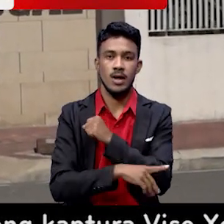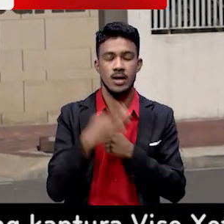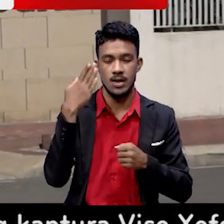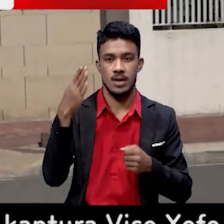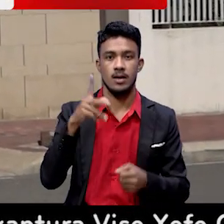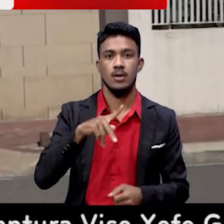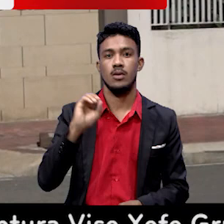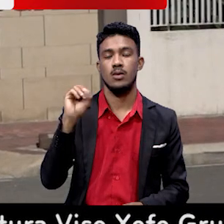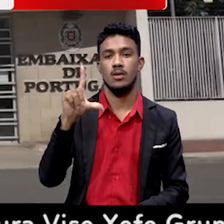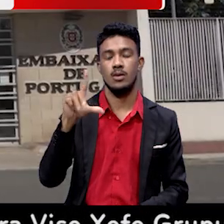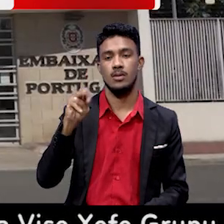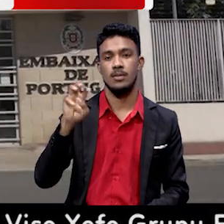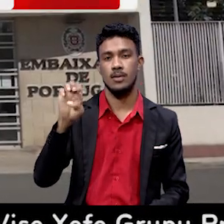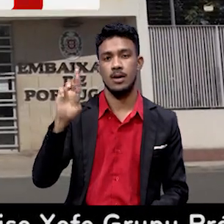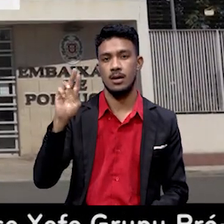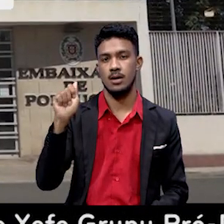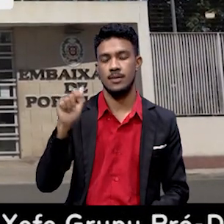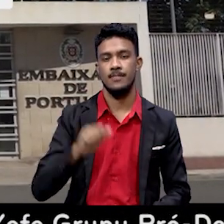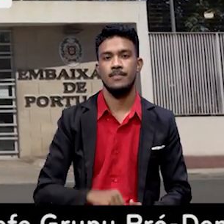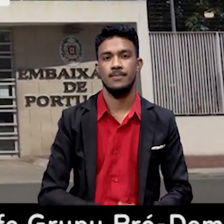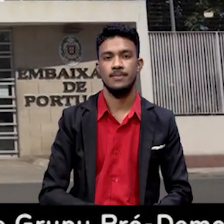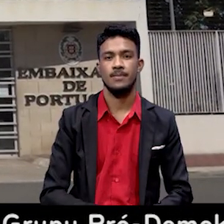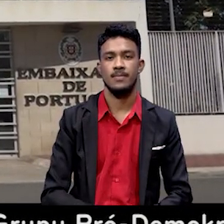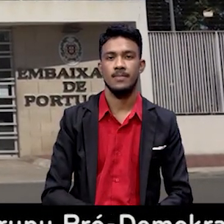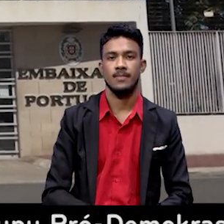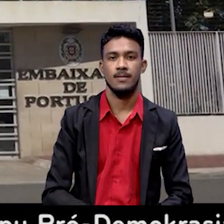Portugal owner DM Fernandes Av Ana Costa de amém